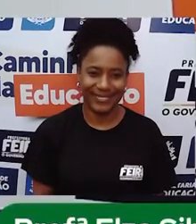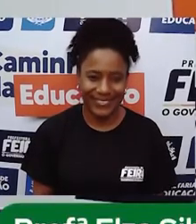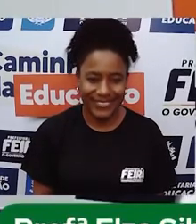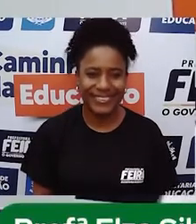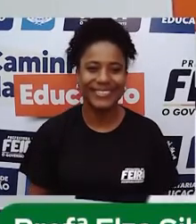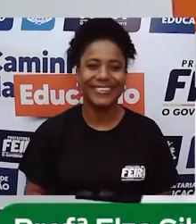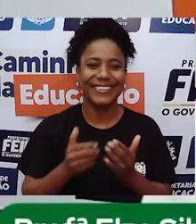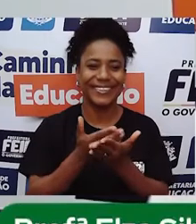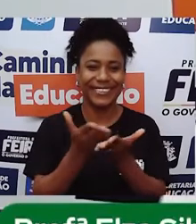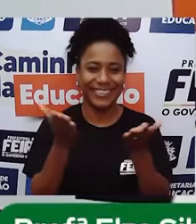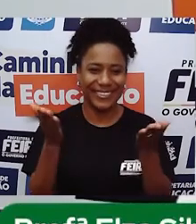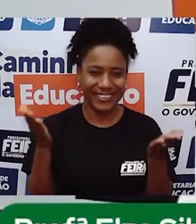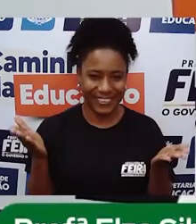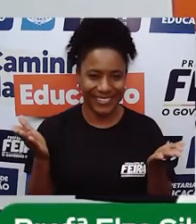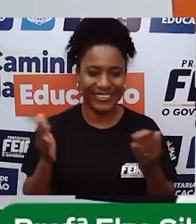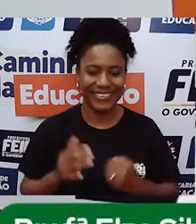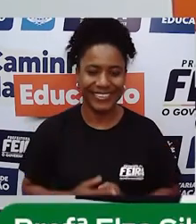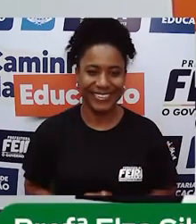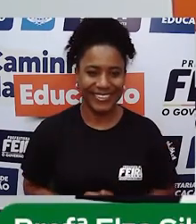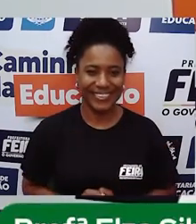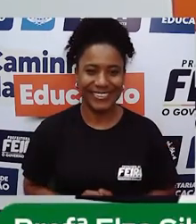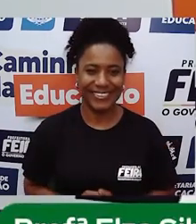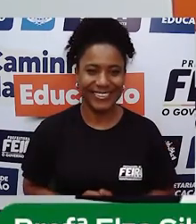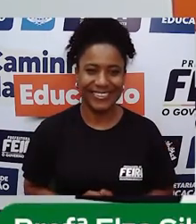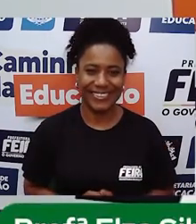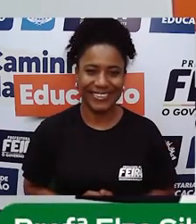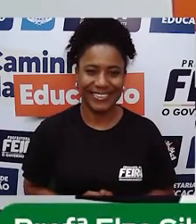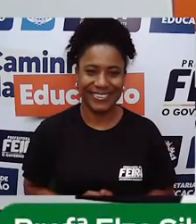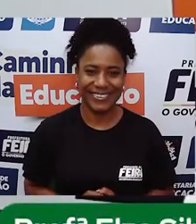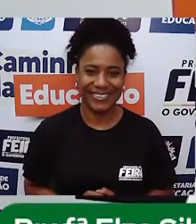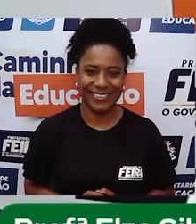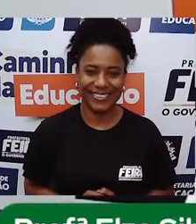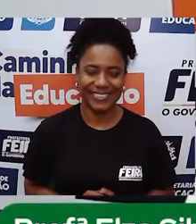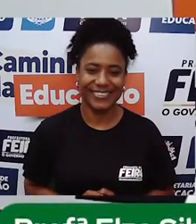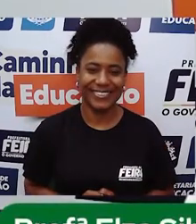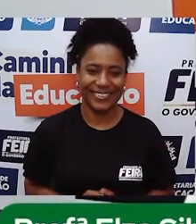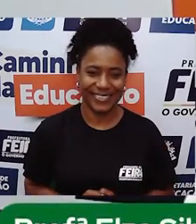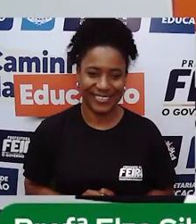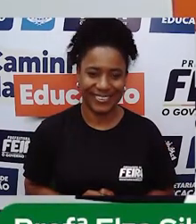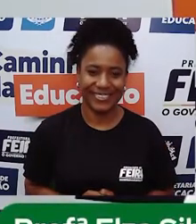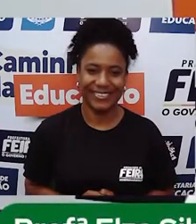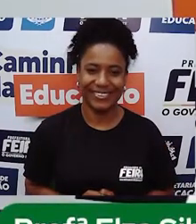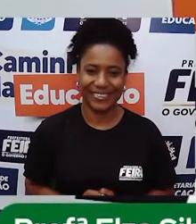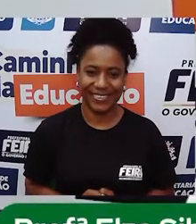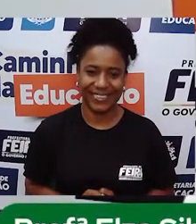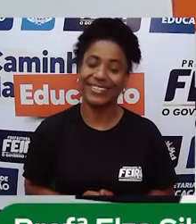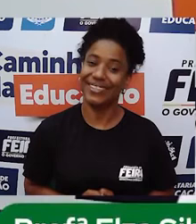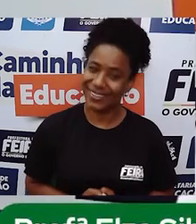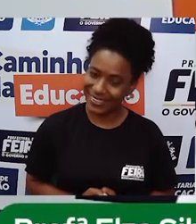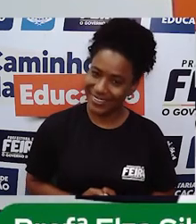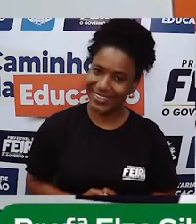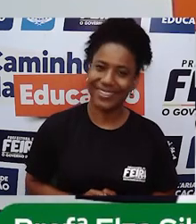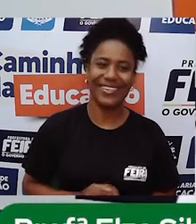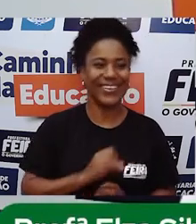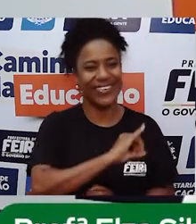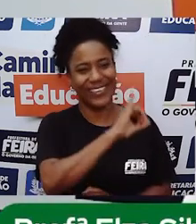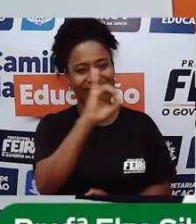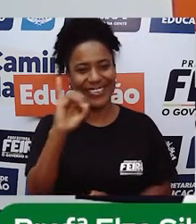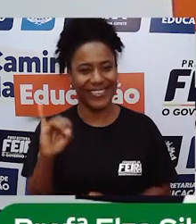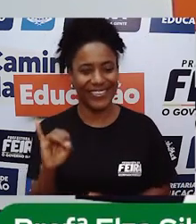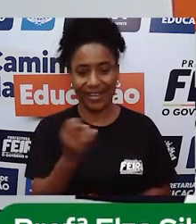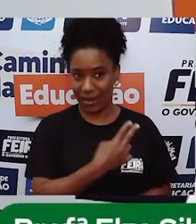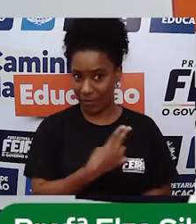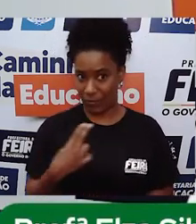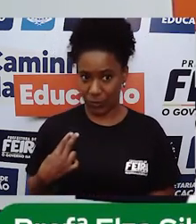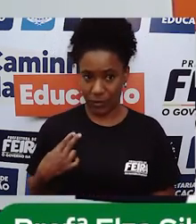Hi everyone, I'm Elza Silva, I'm an English teacher. Olá estudantes, eu sou Elza